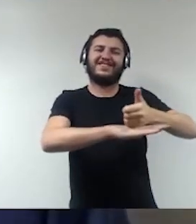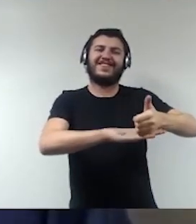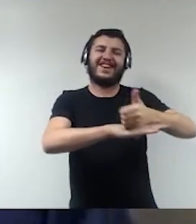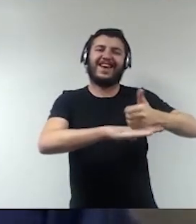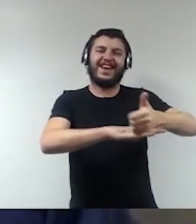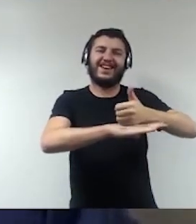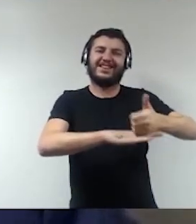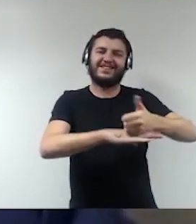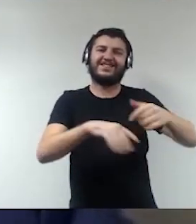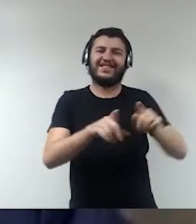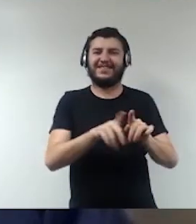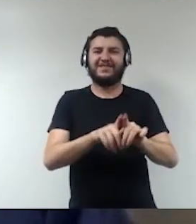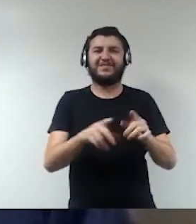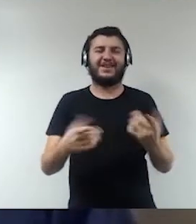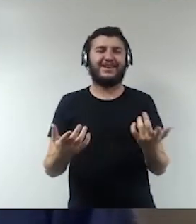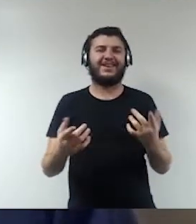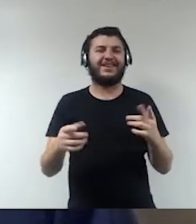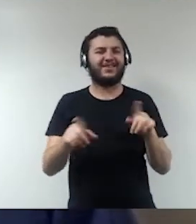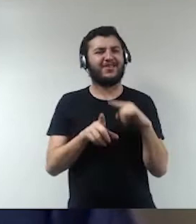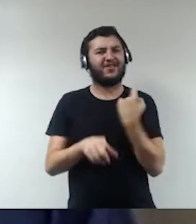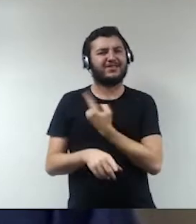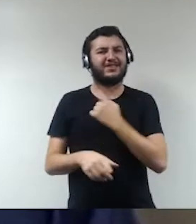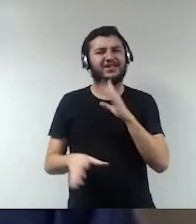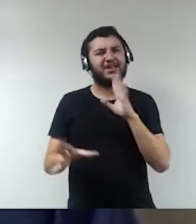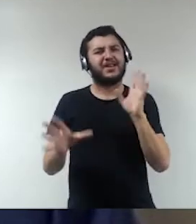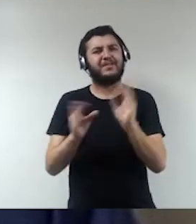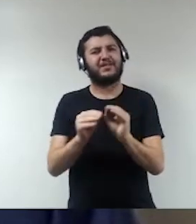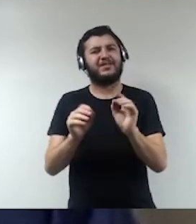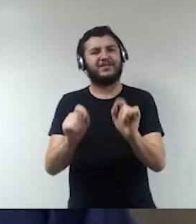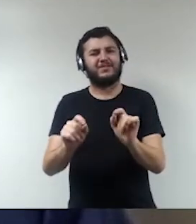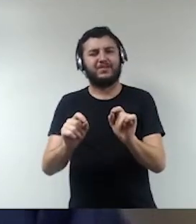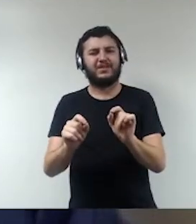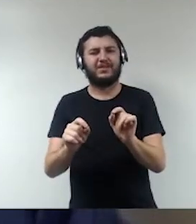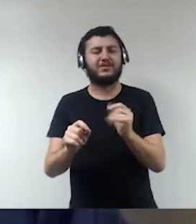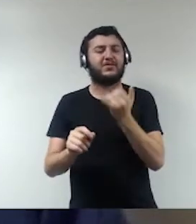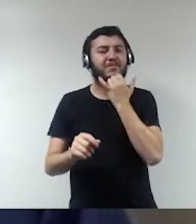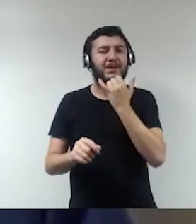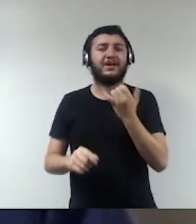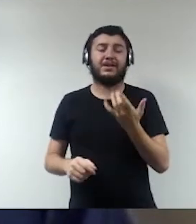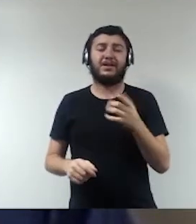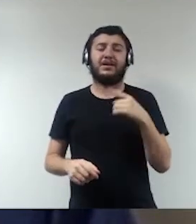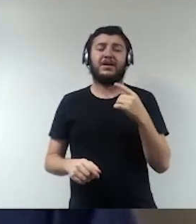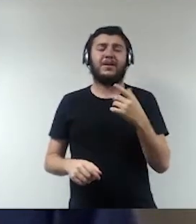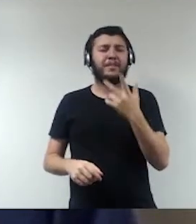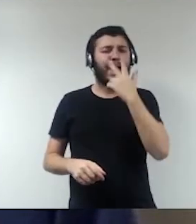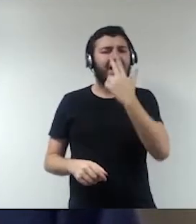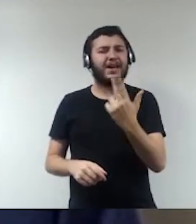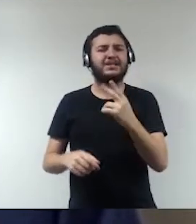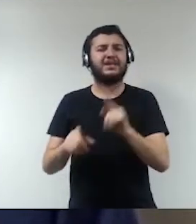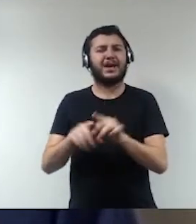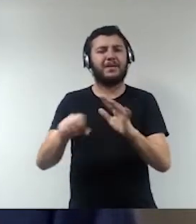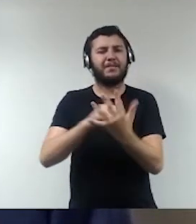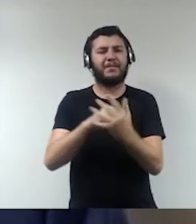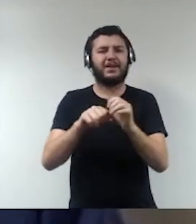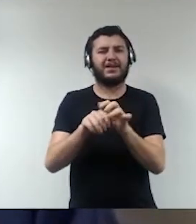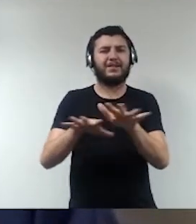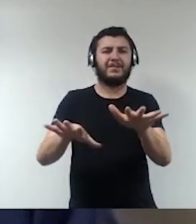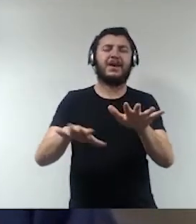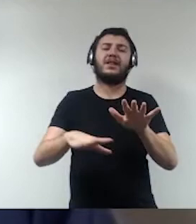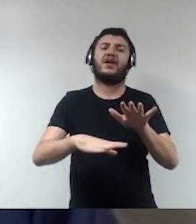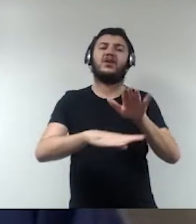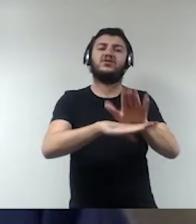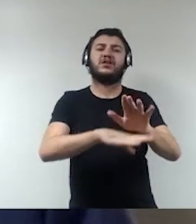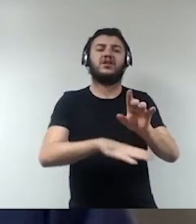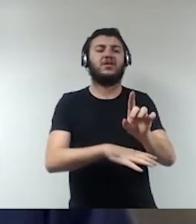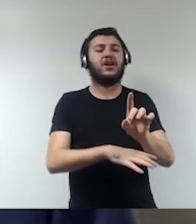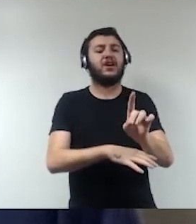parece que é a pandemia do Covid-19 que tem conferido proporção de foguete à transformação